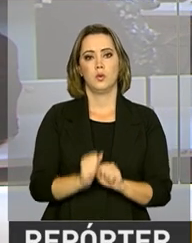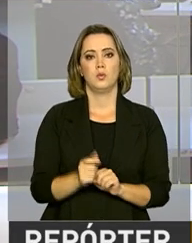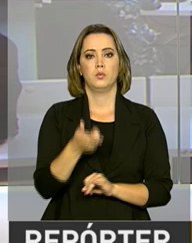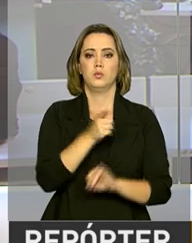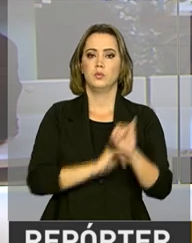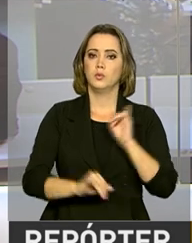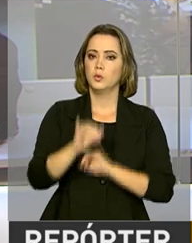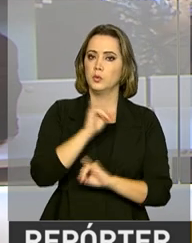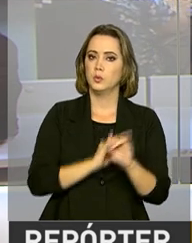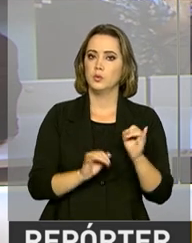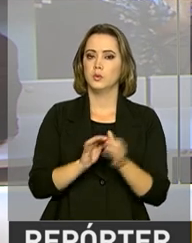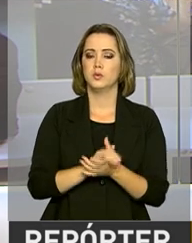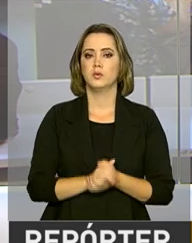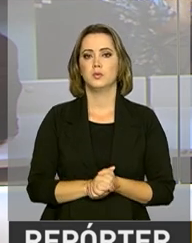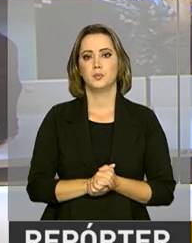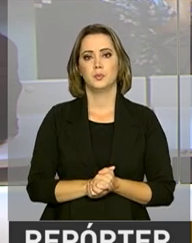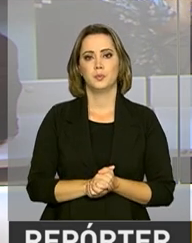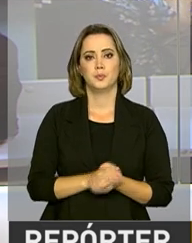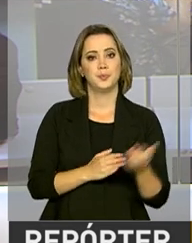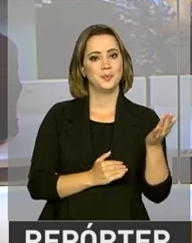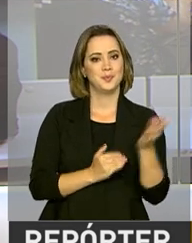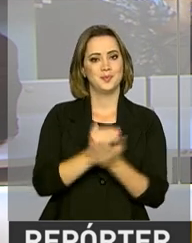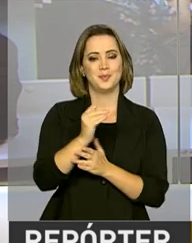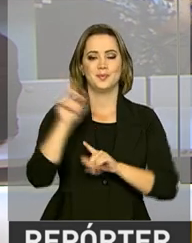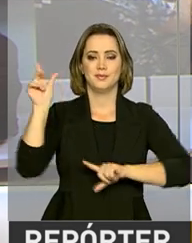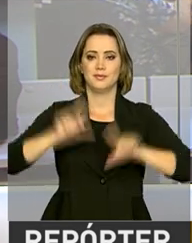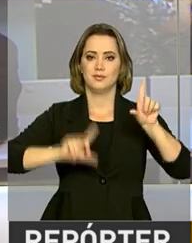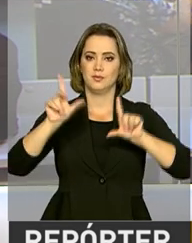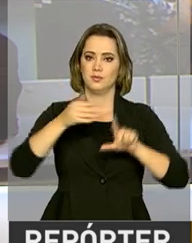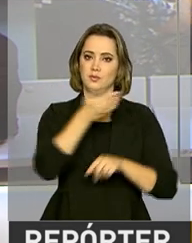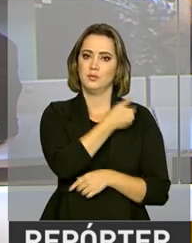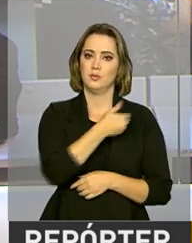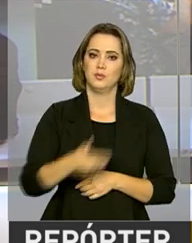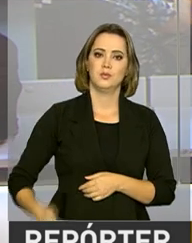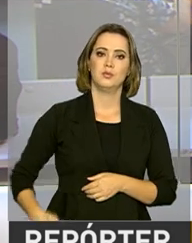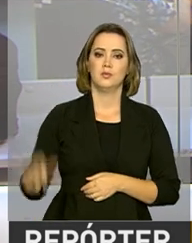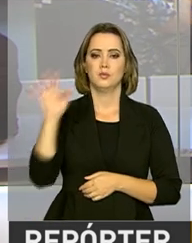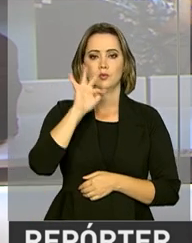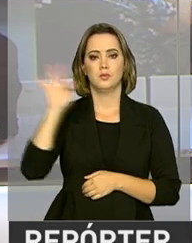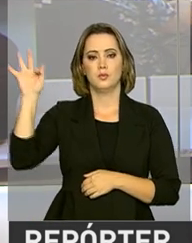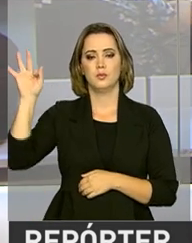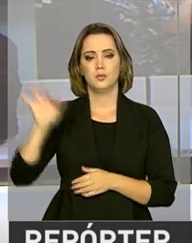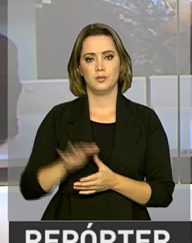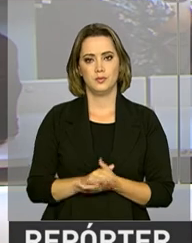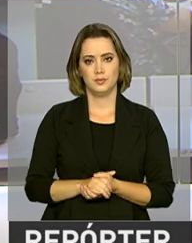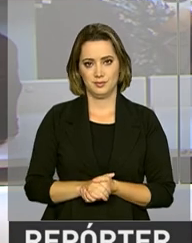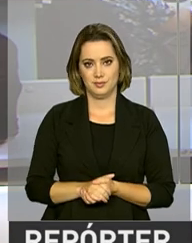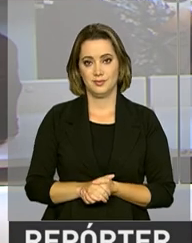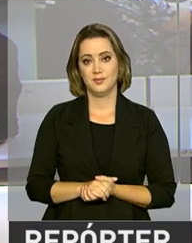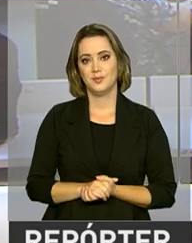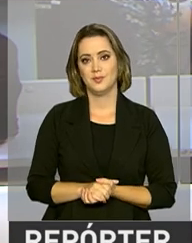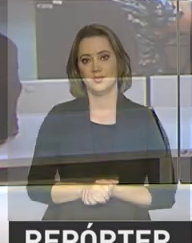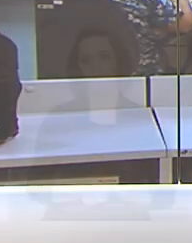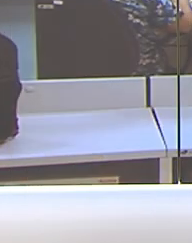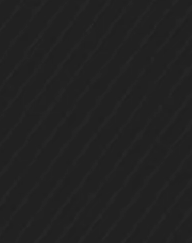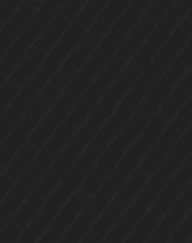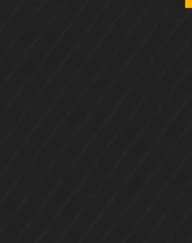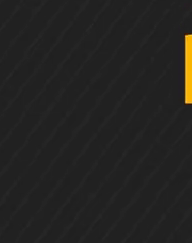voltar a qualquer momento com outras informações continue com a gente aqui na nbr a tv do governo federal